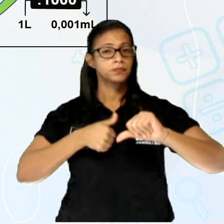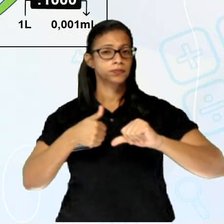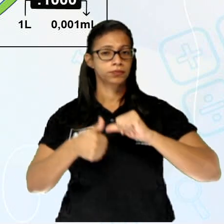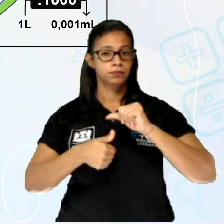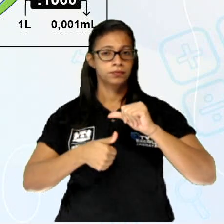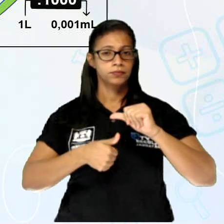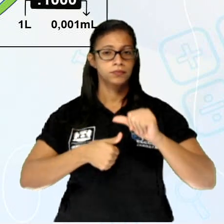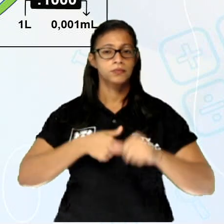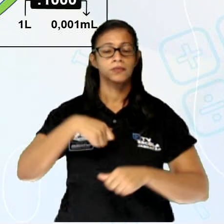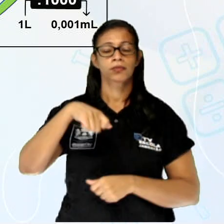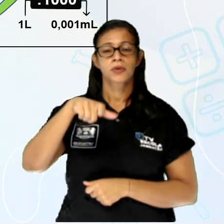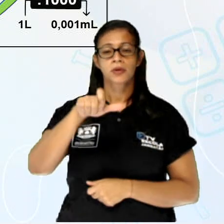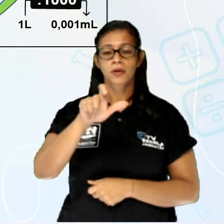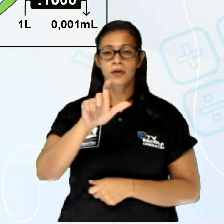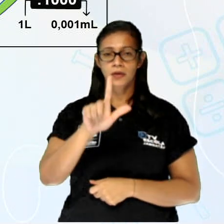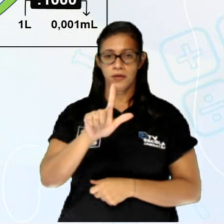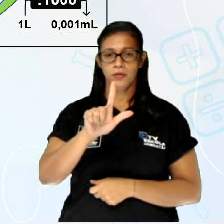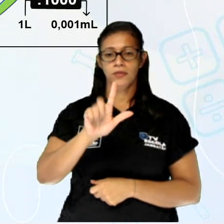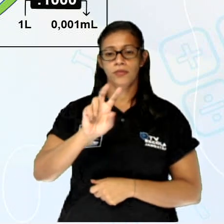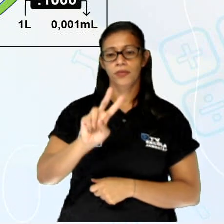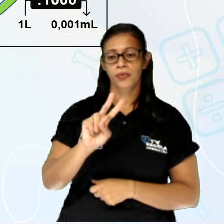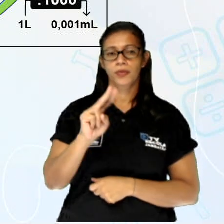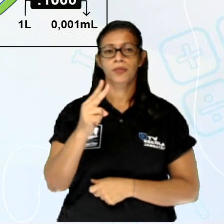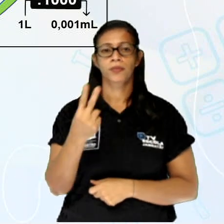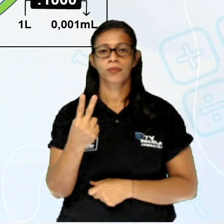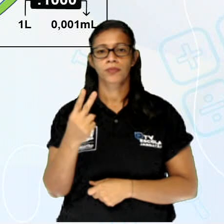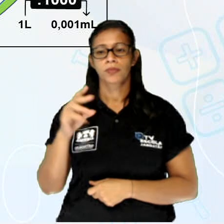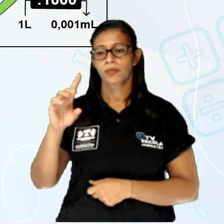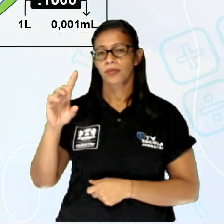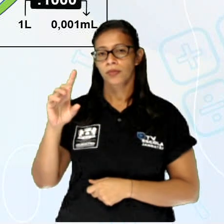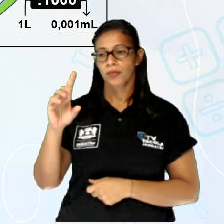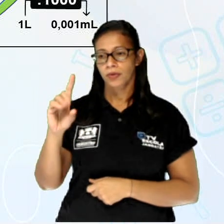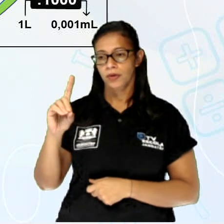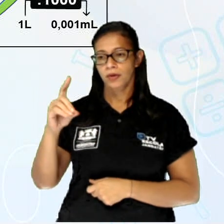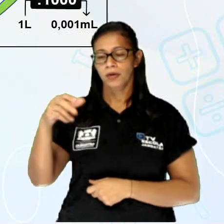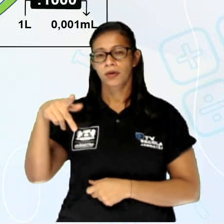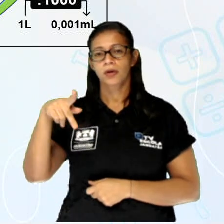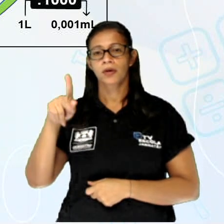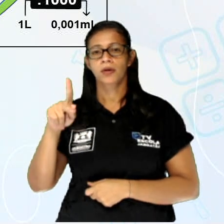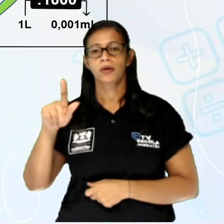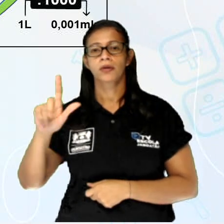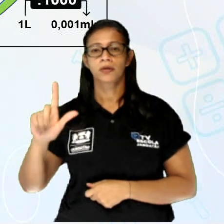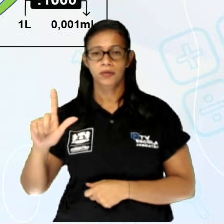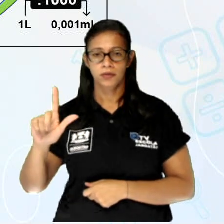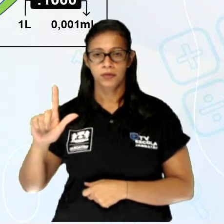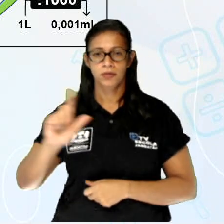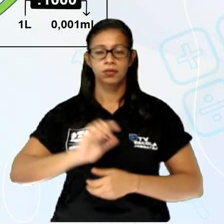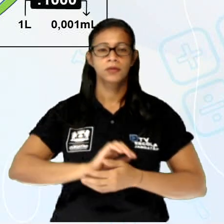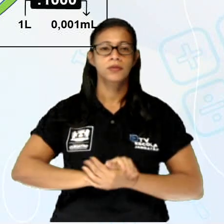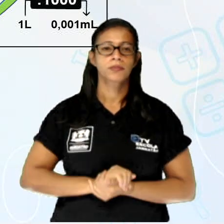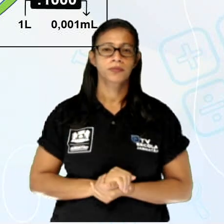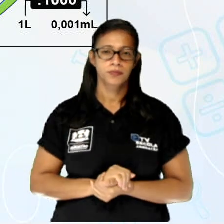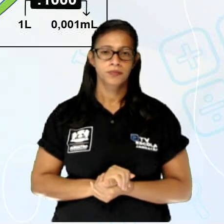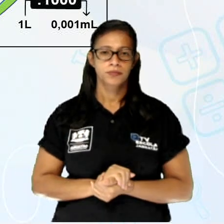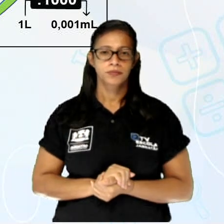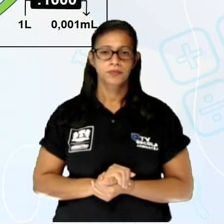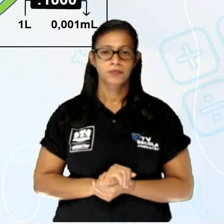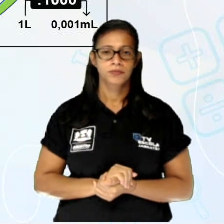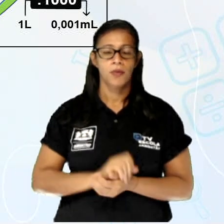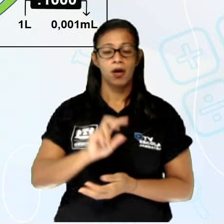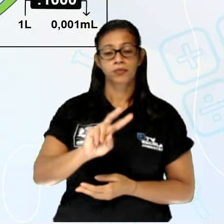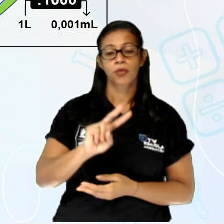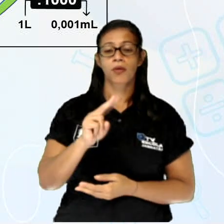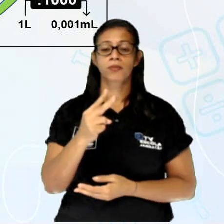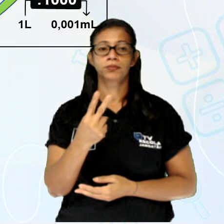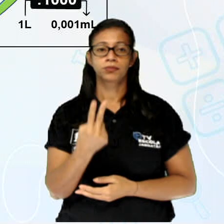basta multiplicar 1 litro por 10, que é igual a 10 decalitros. Para transformarmos litro